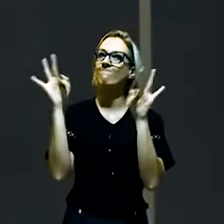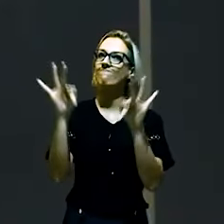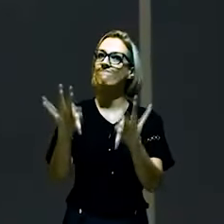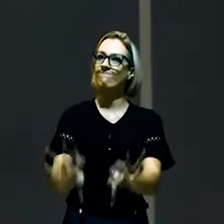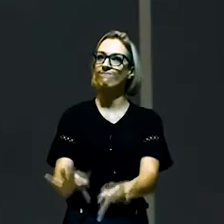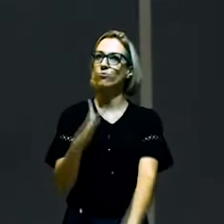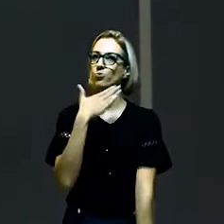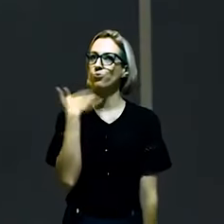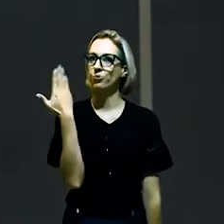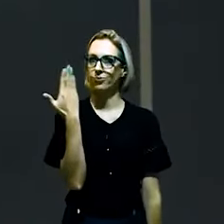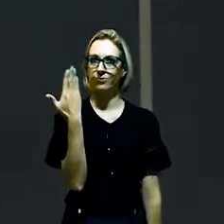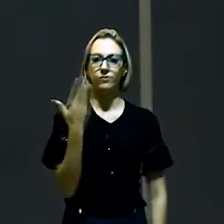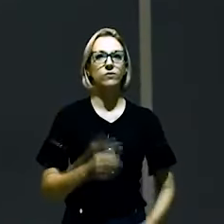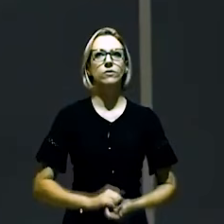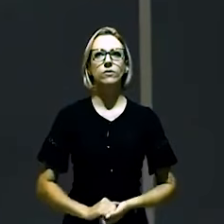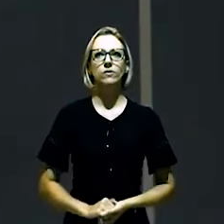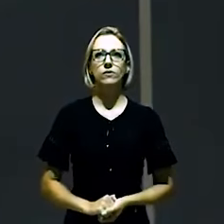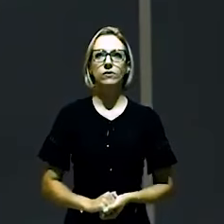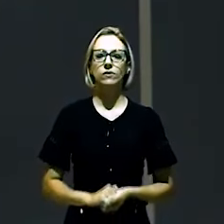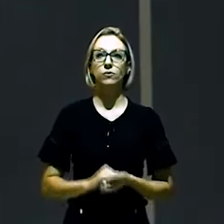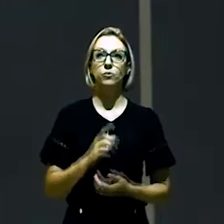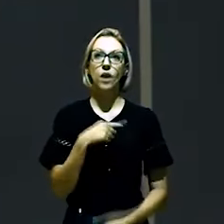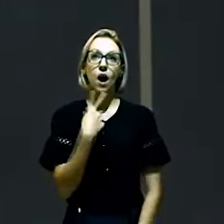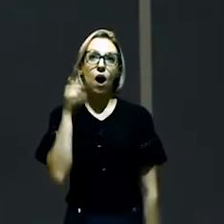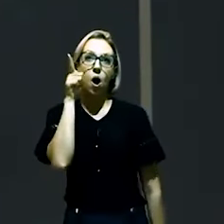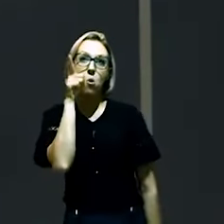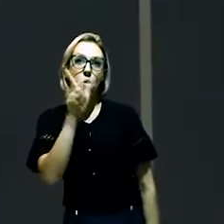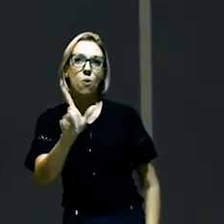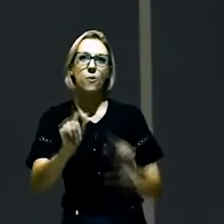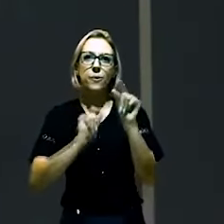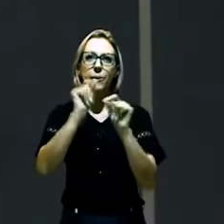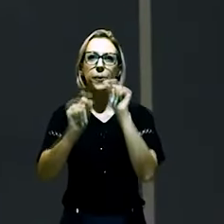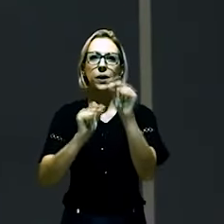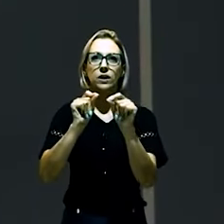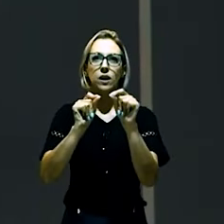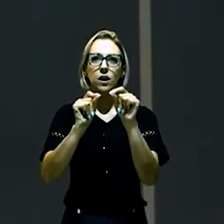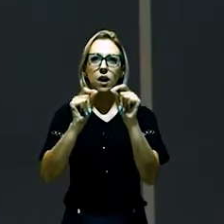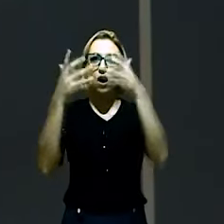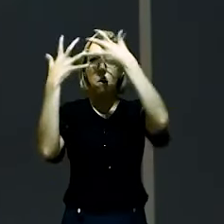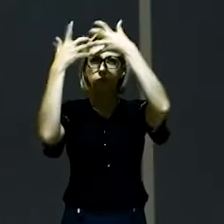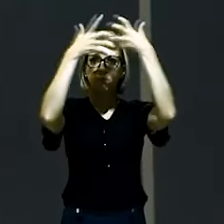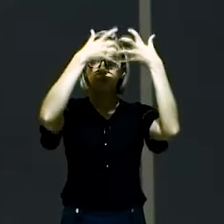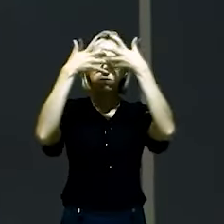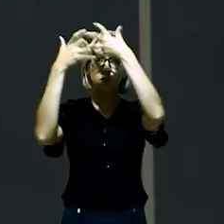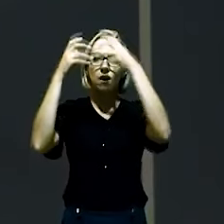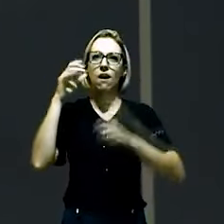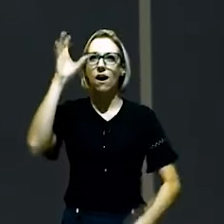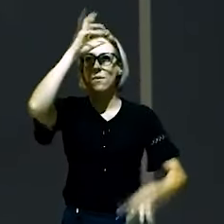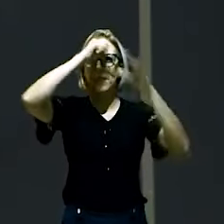Mas se nós conseguirmos esmiuçar um pouquinho sobre Salomão hoje,